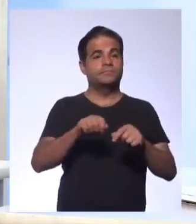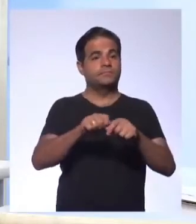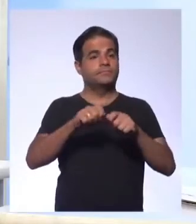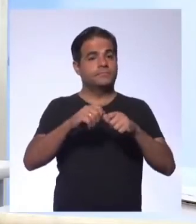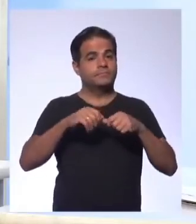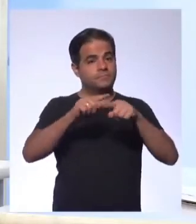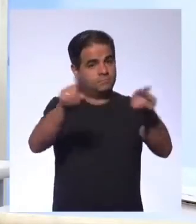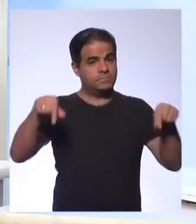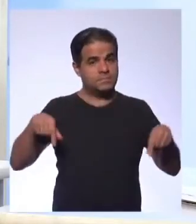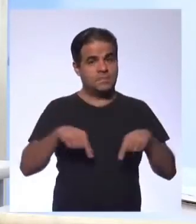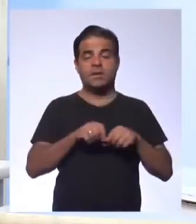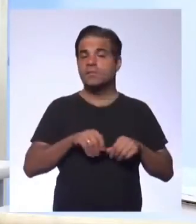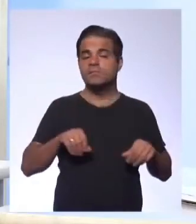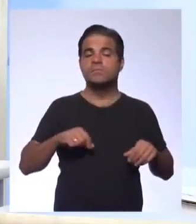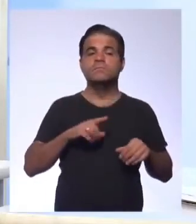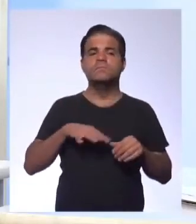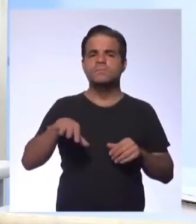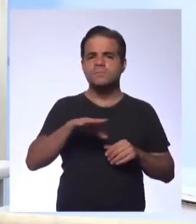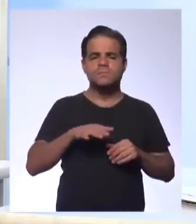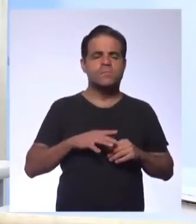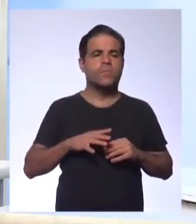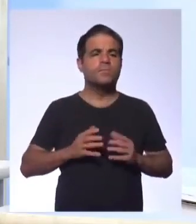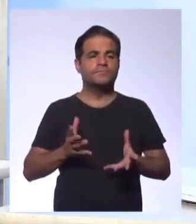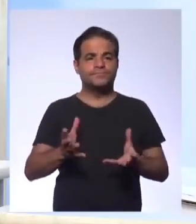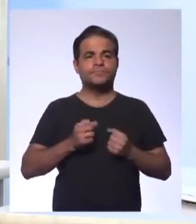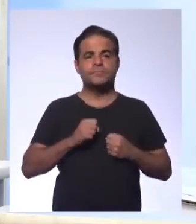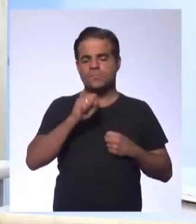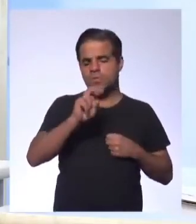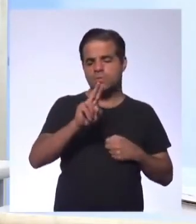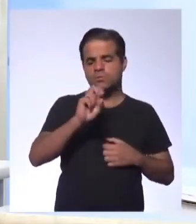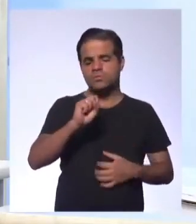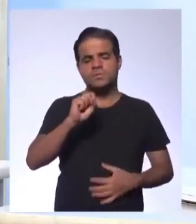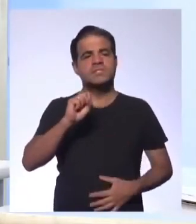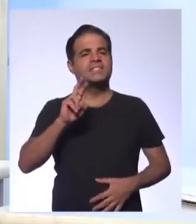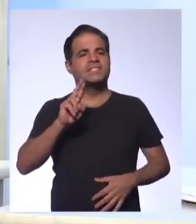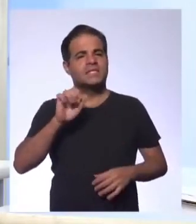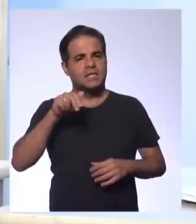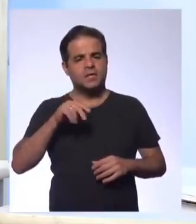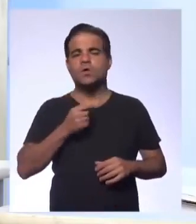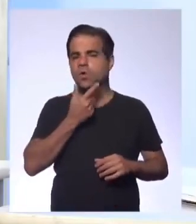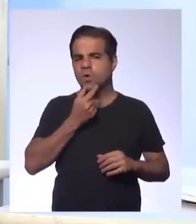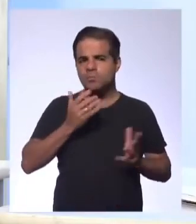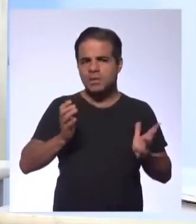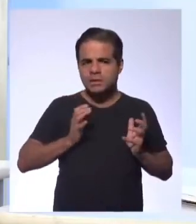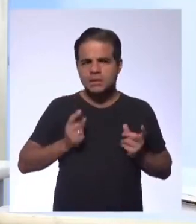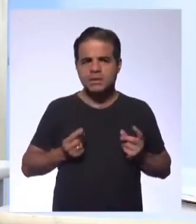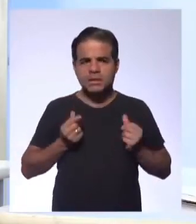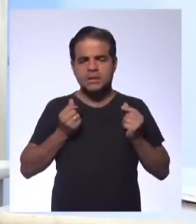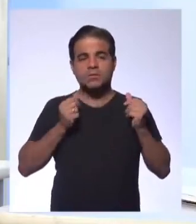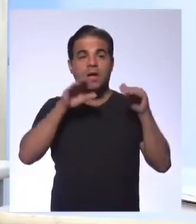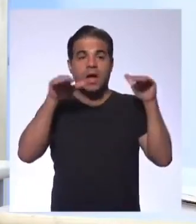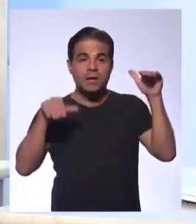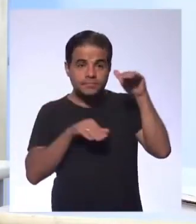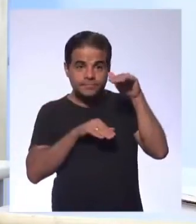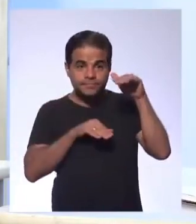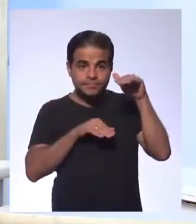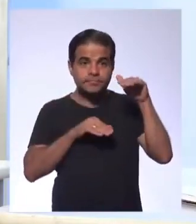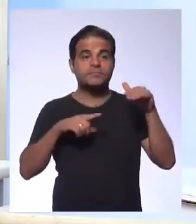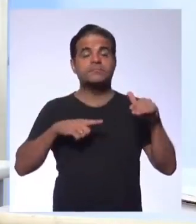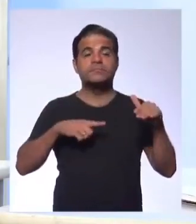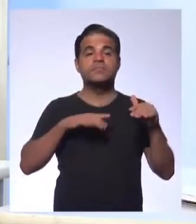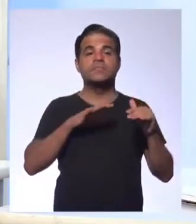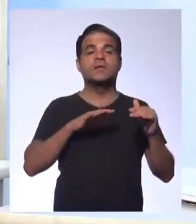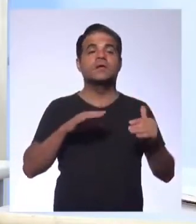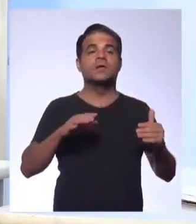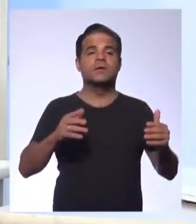terras. E essa parte de terras, ele recebeu de um suzerano, que é também um nobre. E aí, abaixo do senhor feudal, nós temos os servos, que